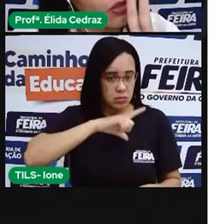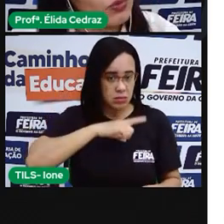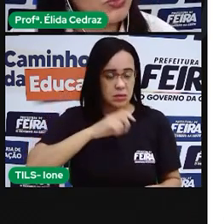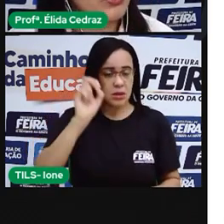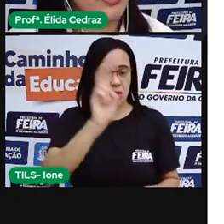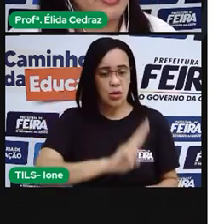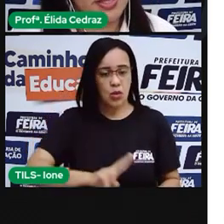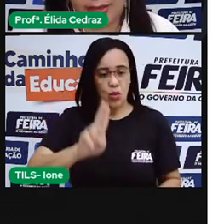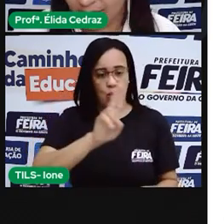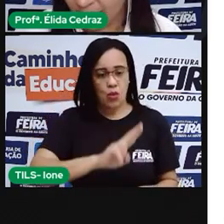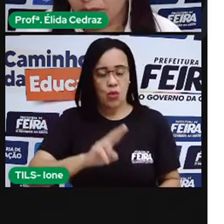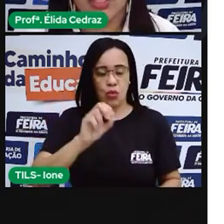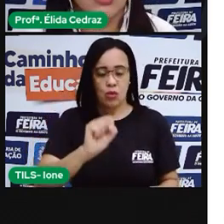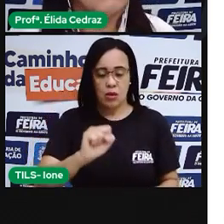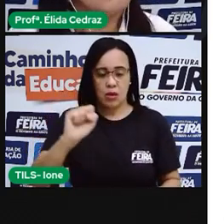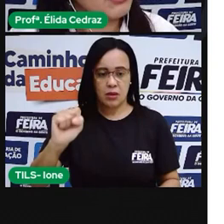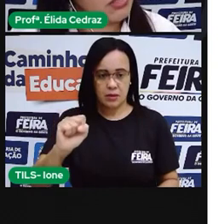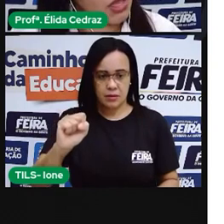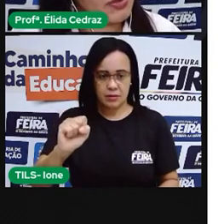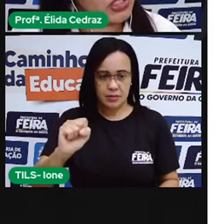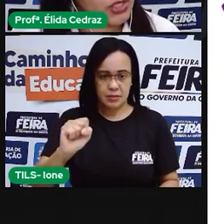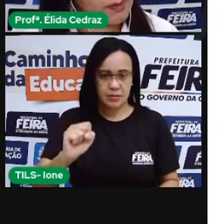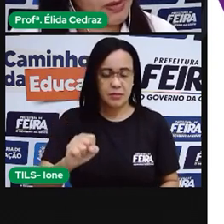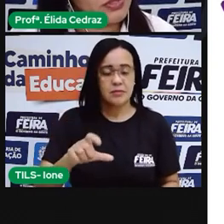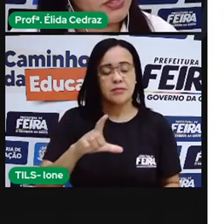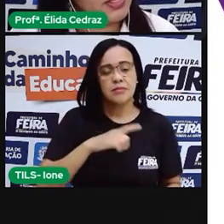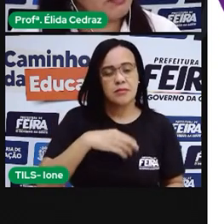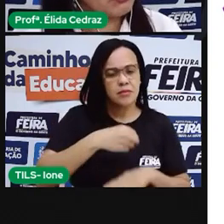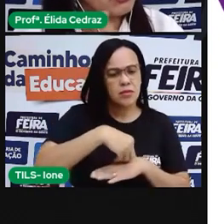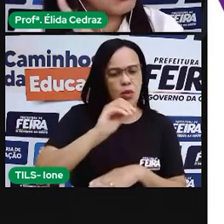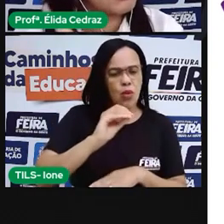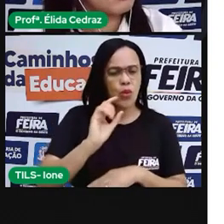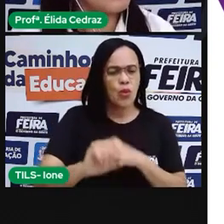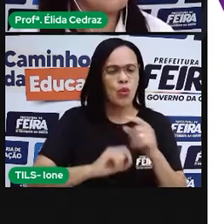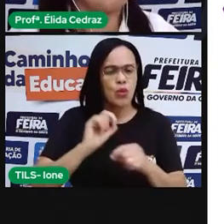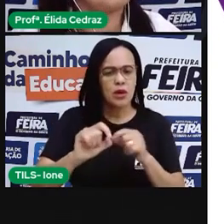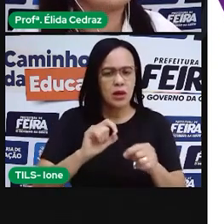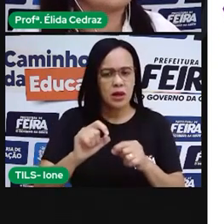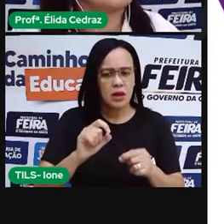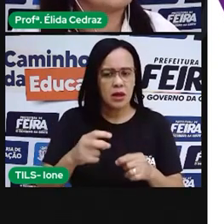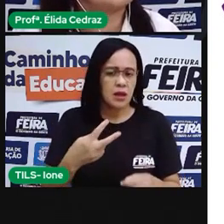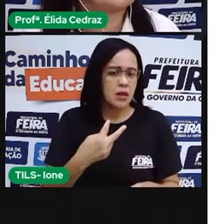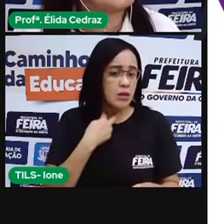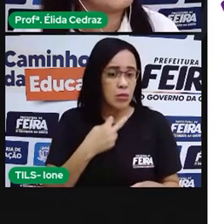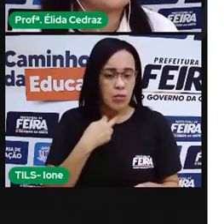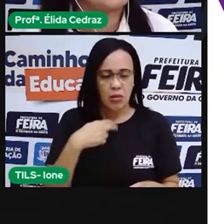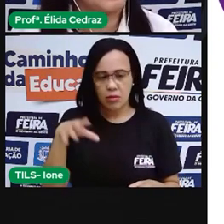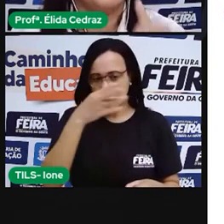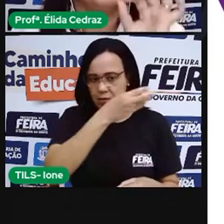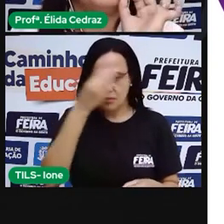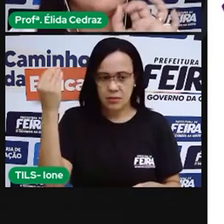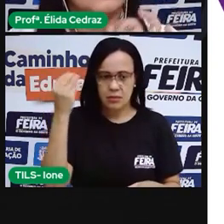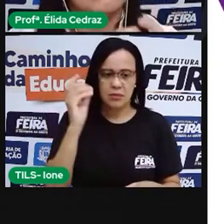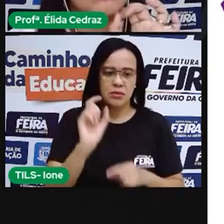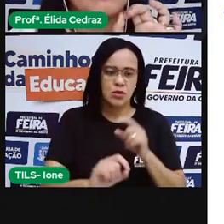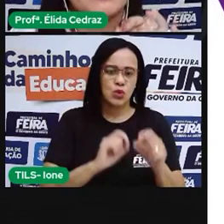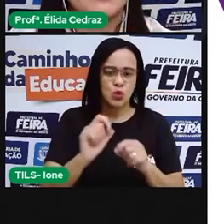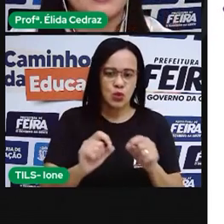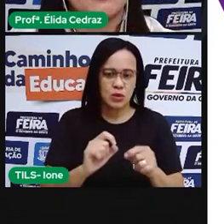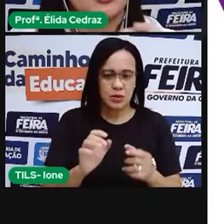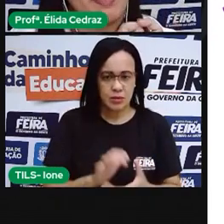utilizar os dois S's. E tem uma dica para você, que você não pode esquecer. Se liga aí.